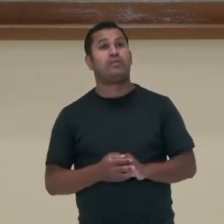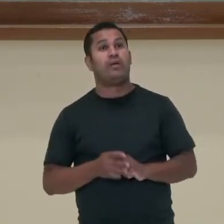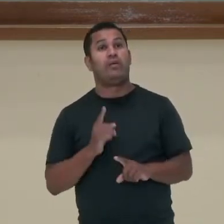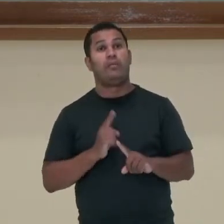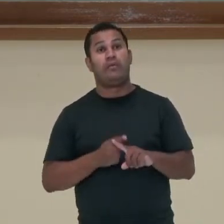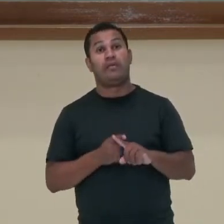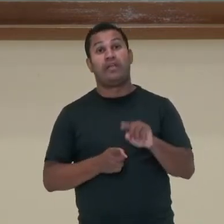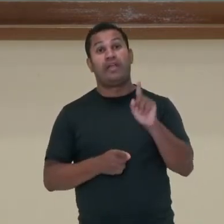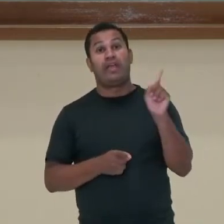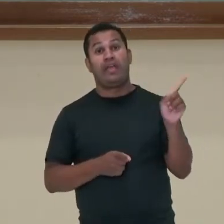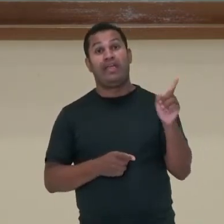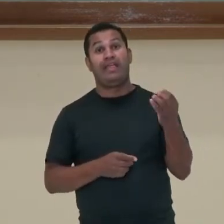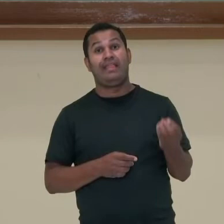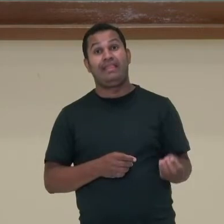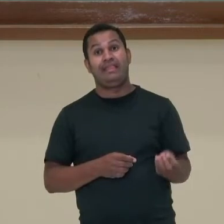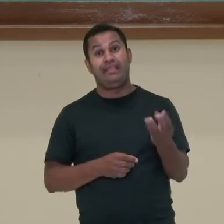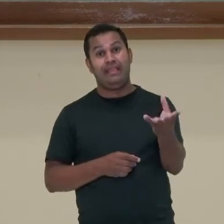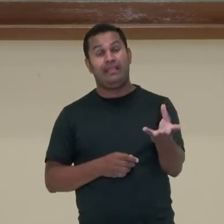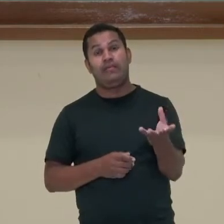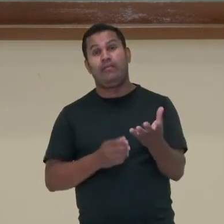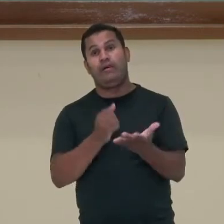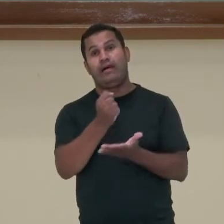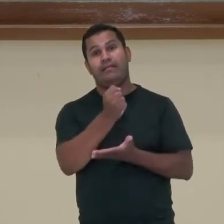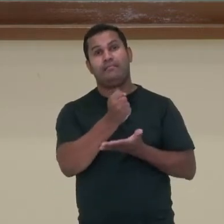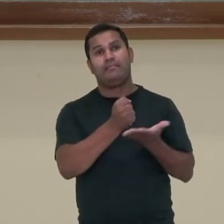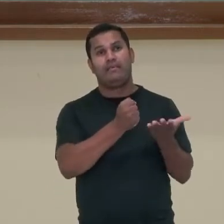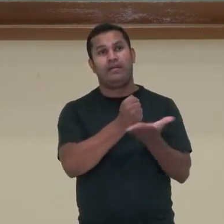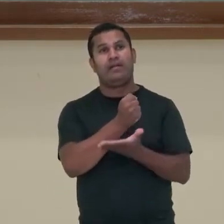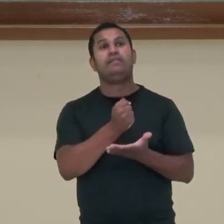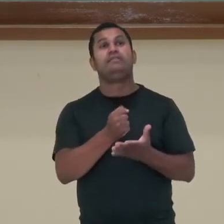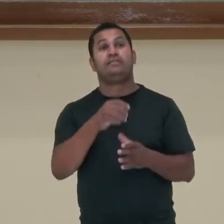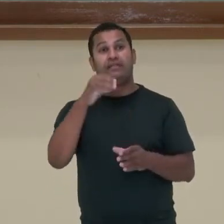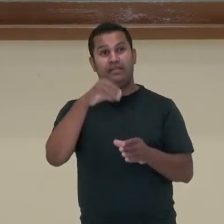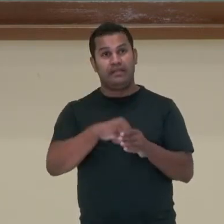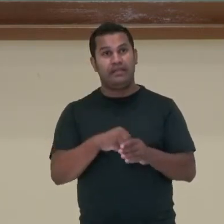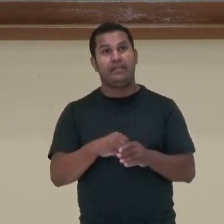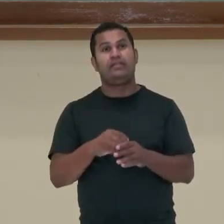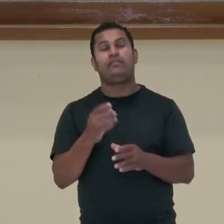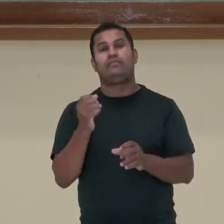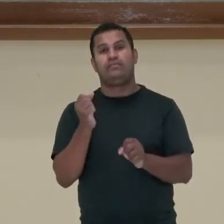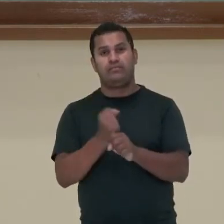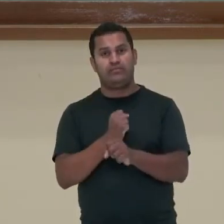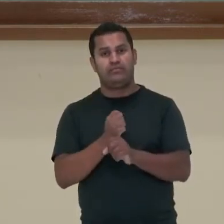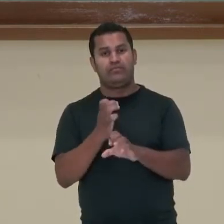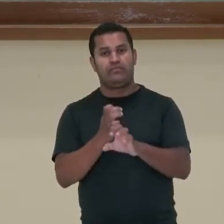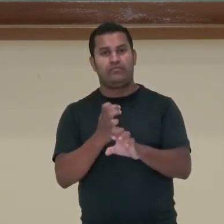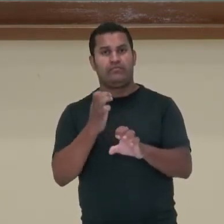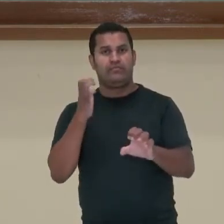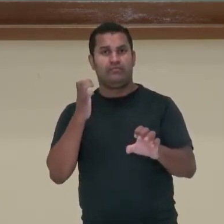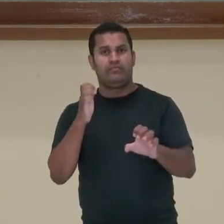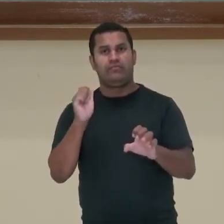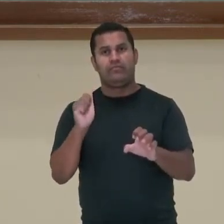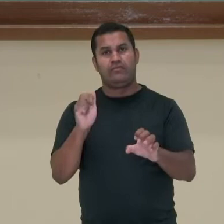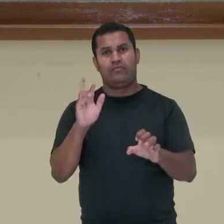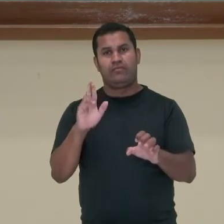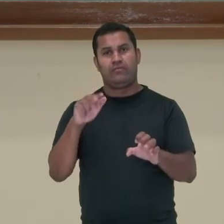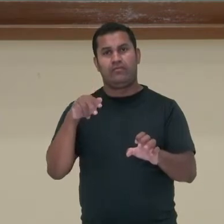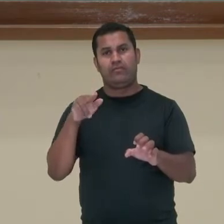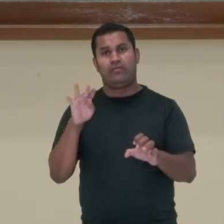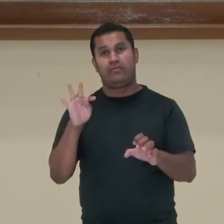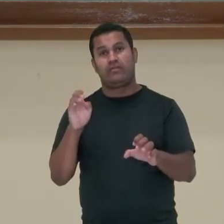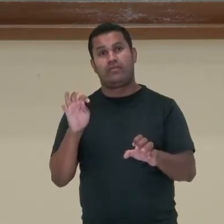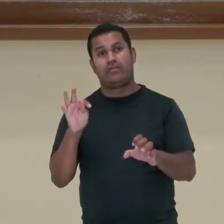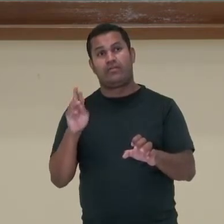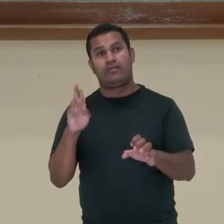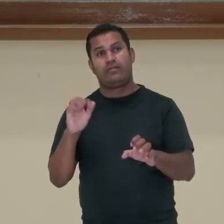esse movimento. Você vê, ele foi referência também para um outro movimento dentro da arquitetura. Então isso se tornou muito popular e começou a espalhar para todo lado